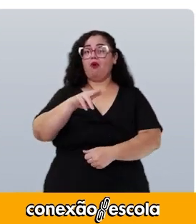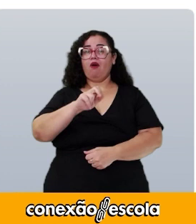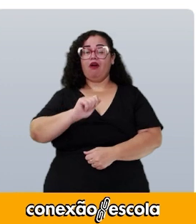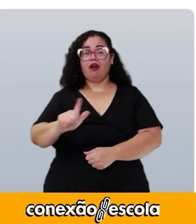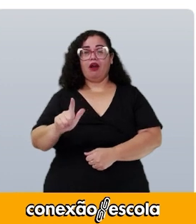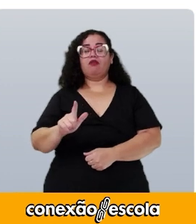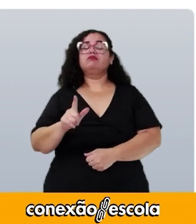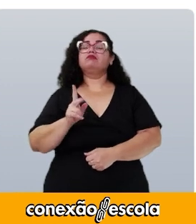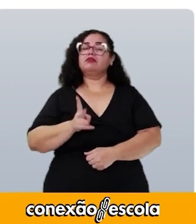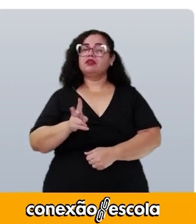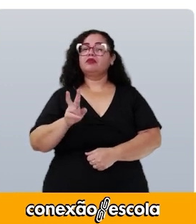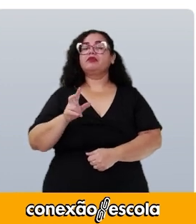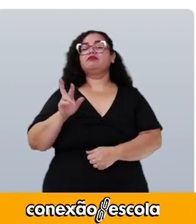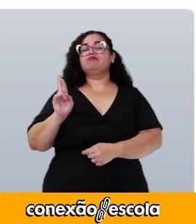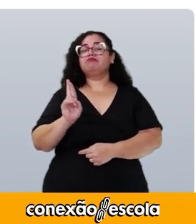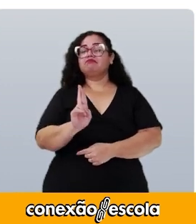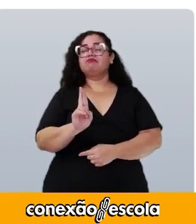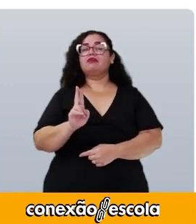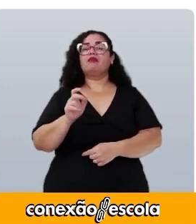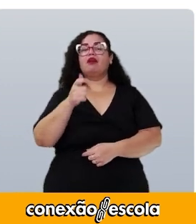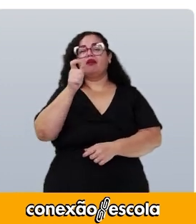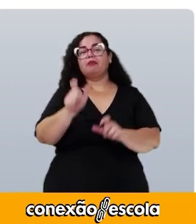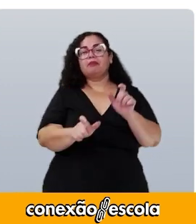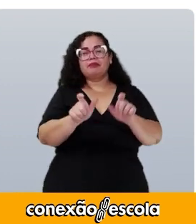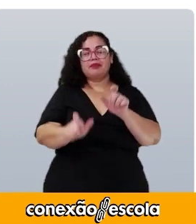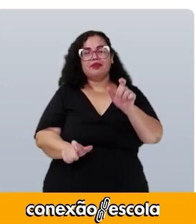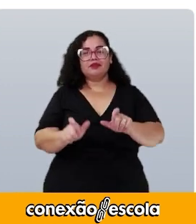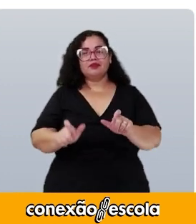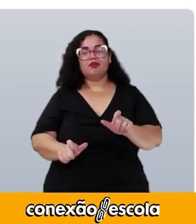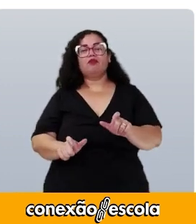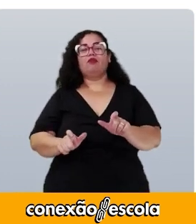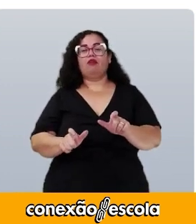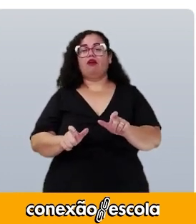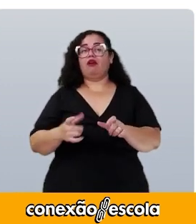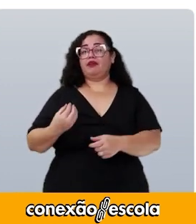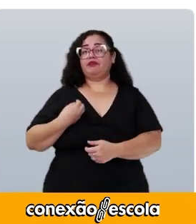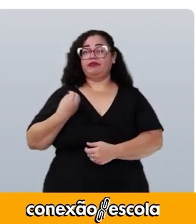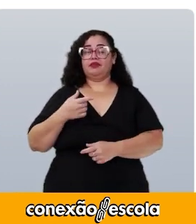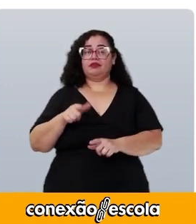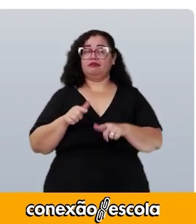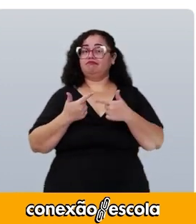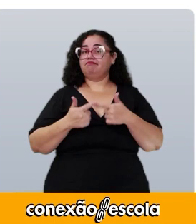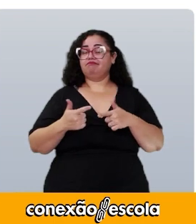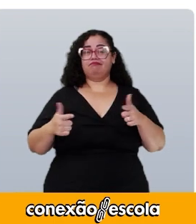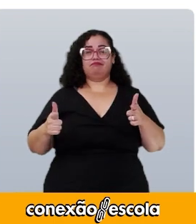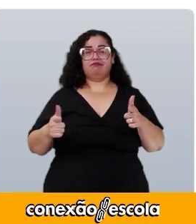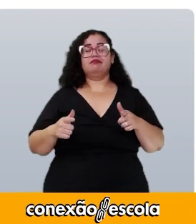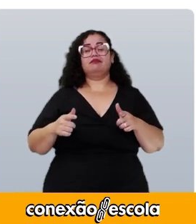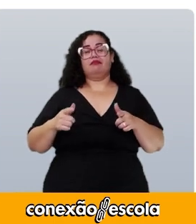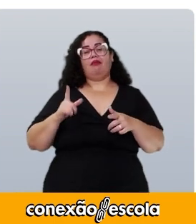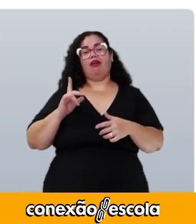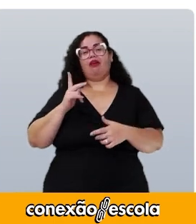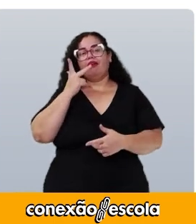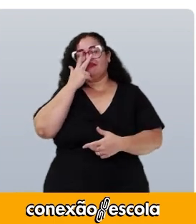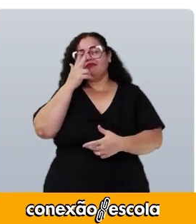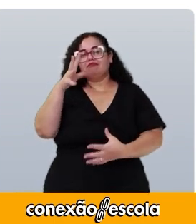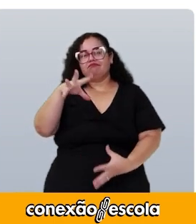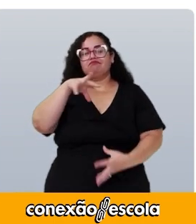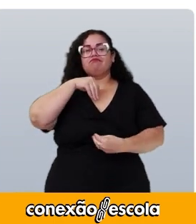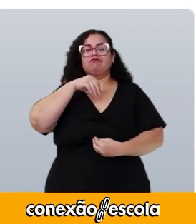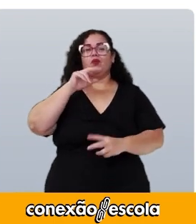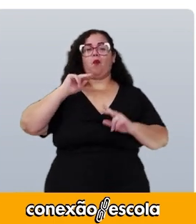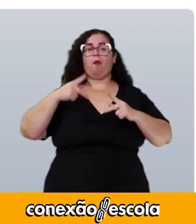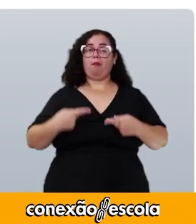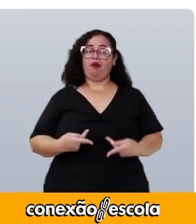através de alegorias representadas por personagens inanimados que assumem a postura